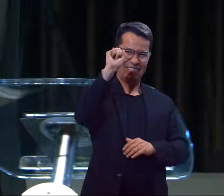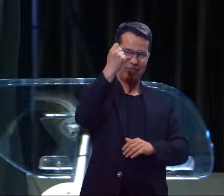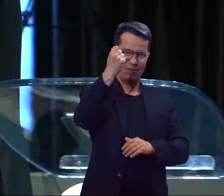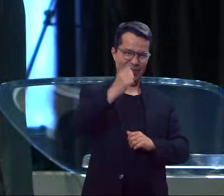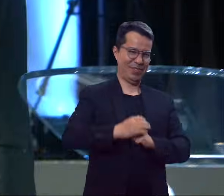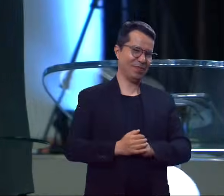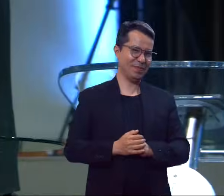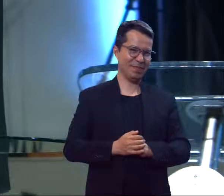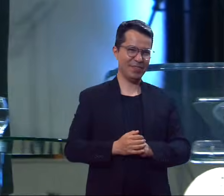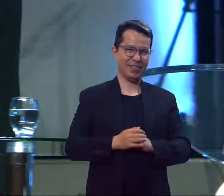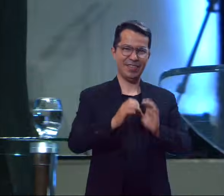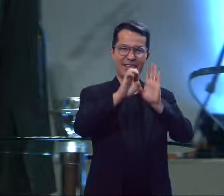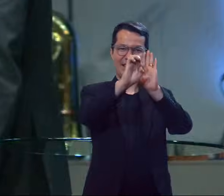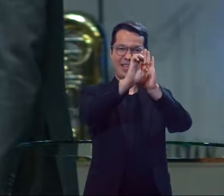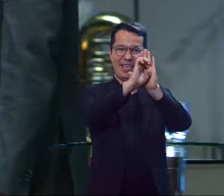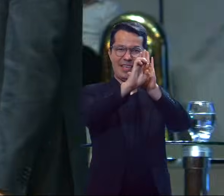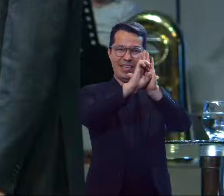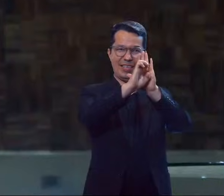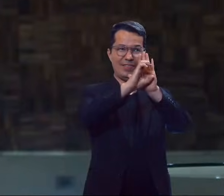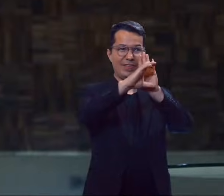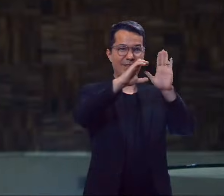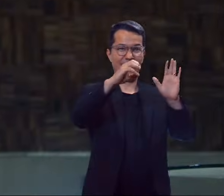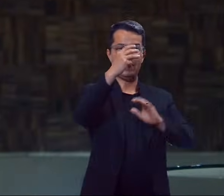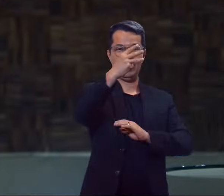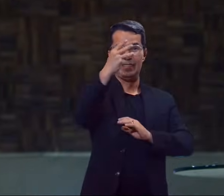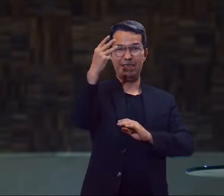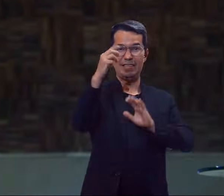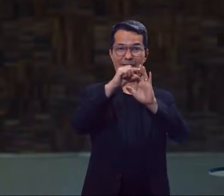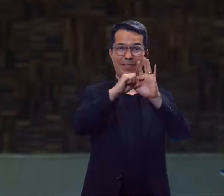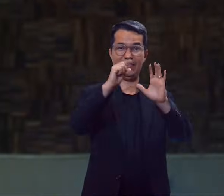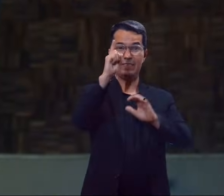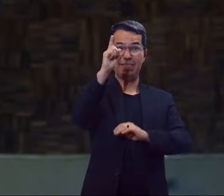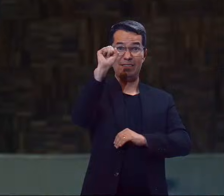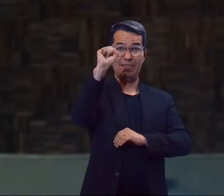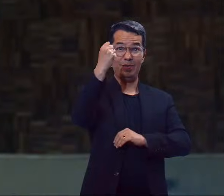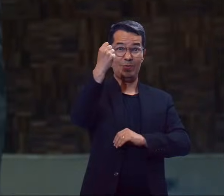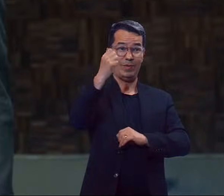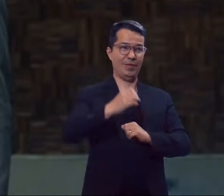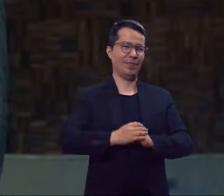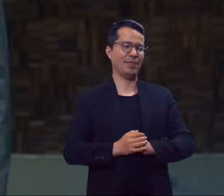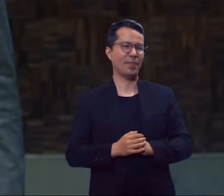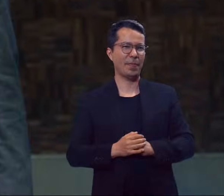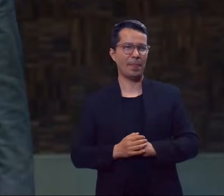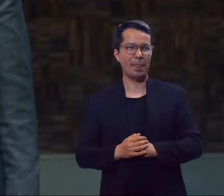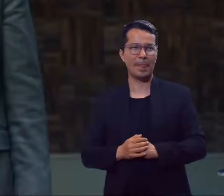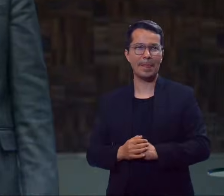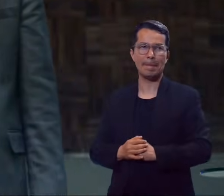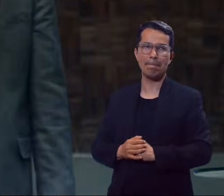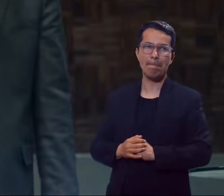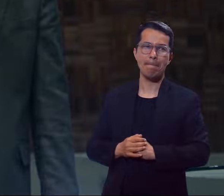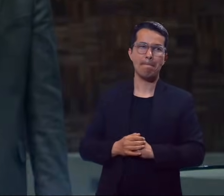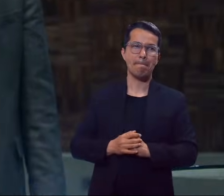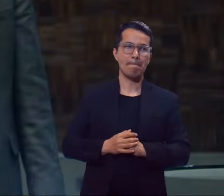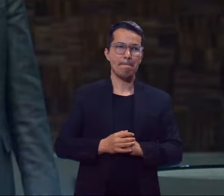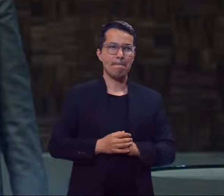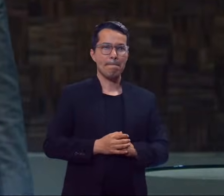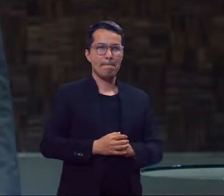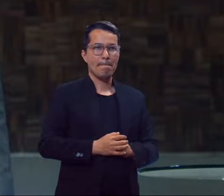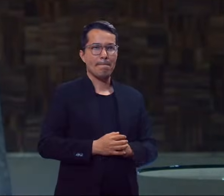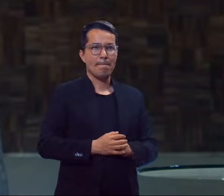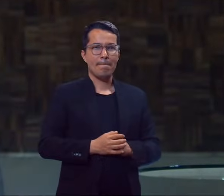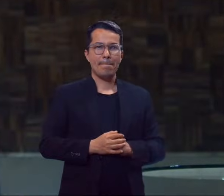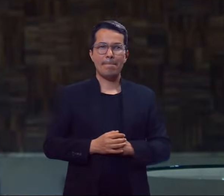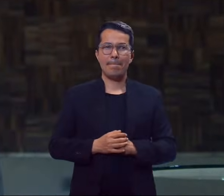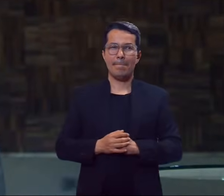Nós vamos ler esse versículo da palavra de Deus, Êxodo 33, versículo 18.